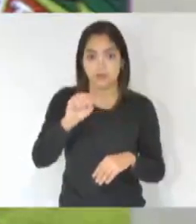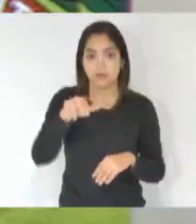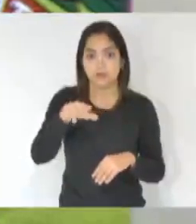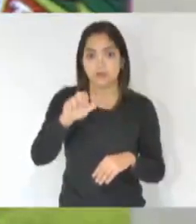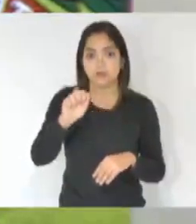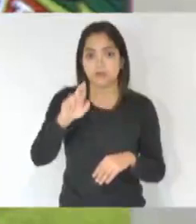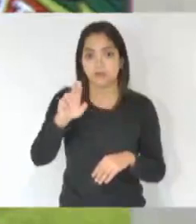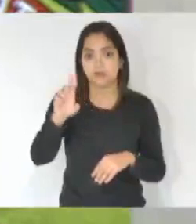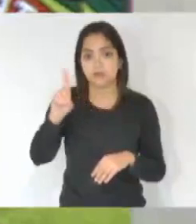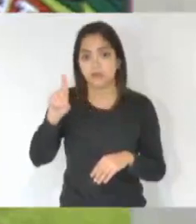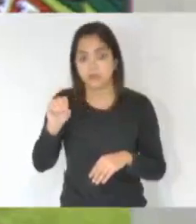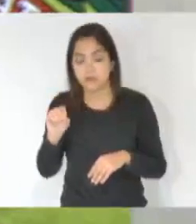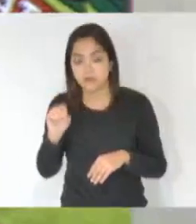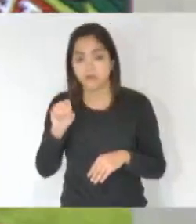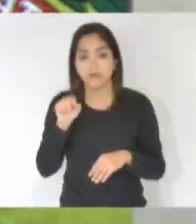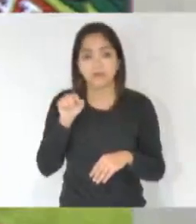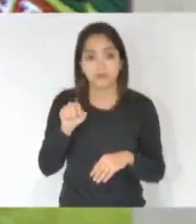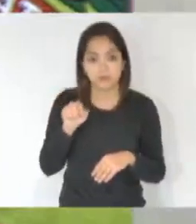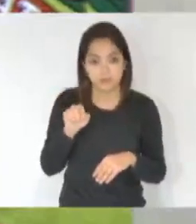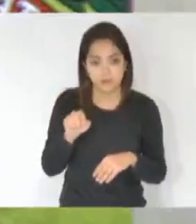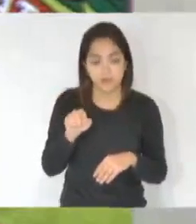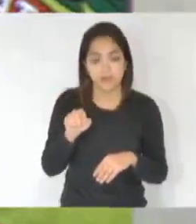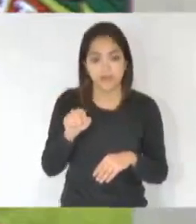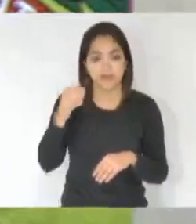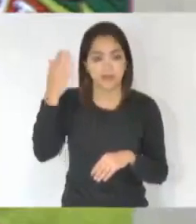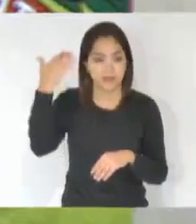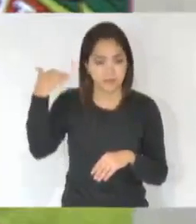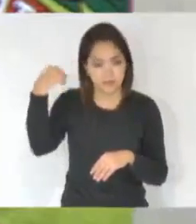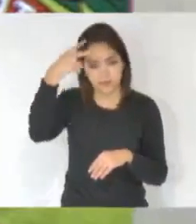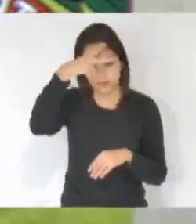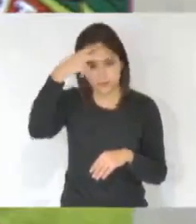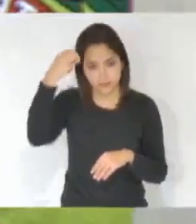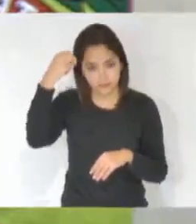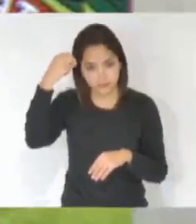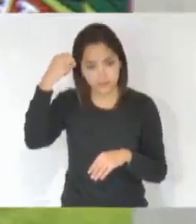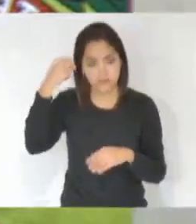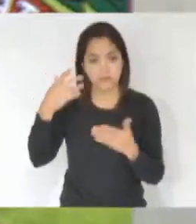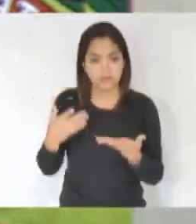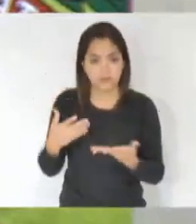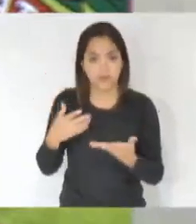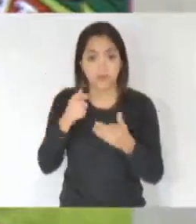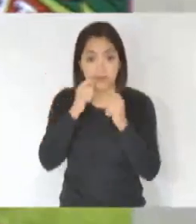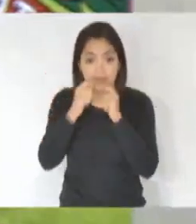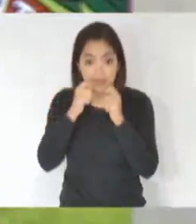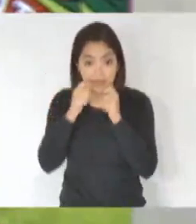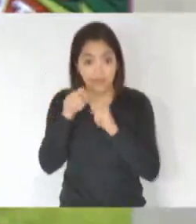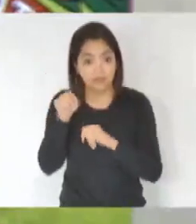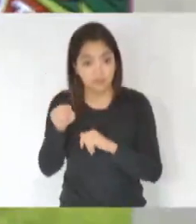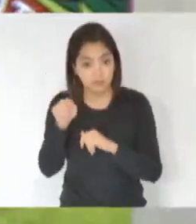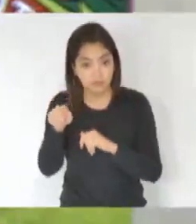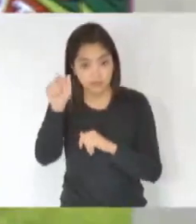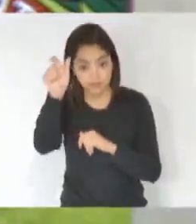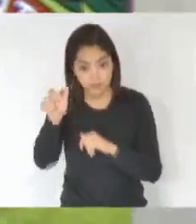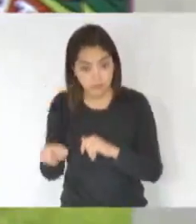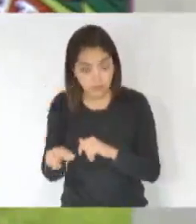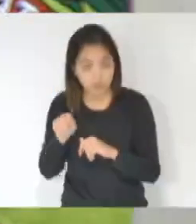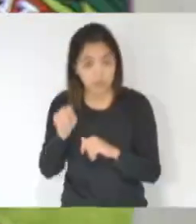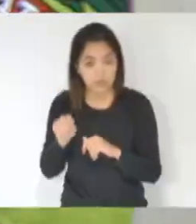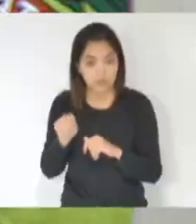um conhecido pretérito do tempo que fui prefeita, já em alguns momentos me assessorava numa condição mais